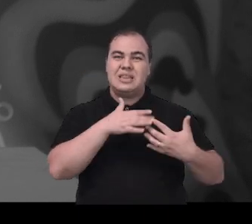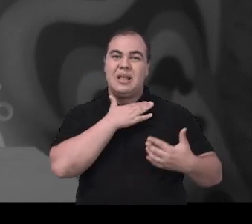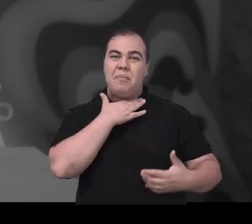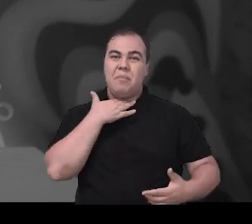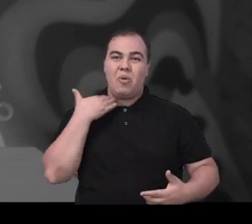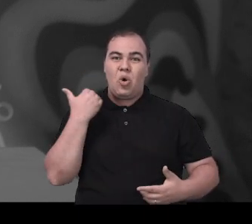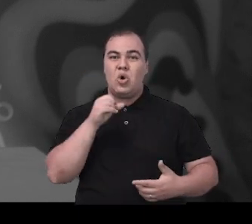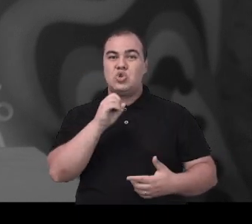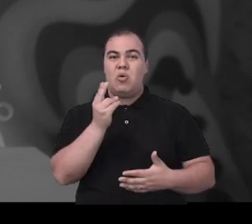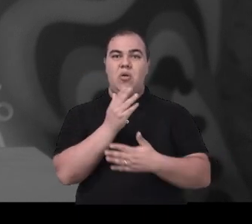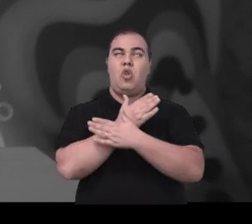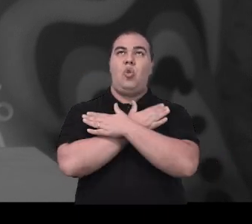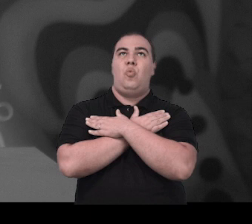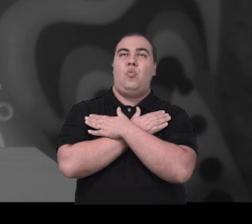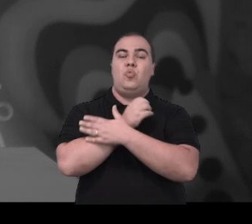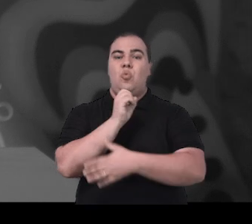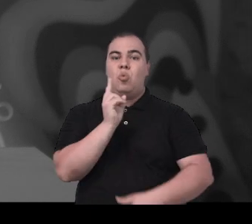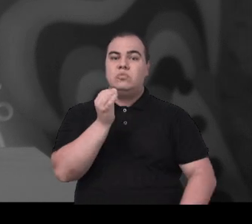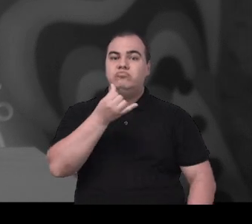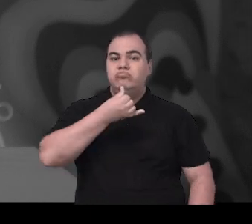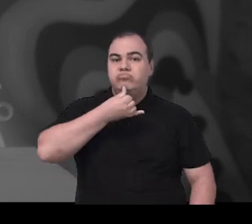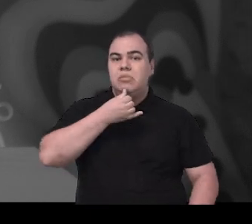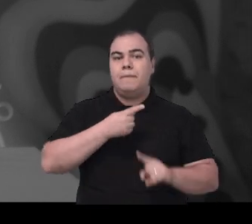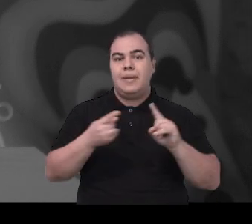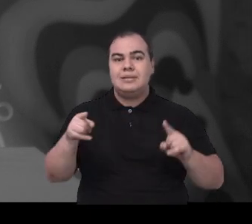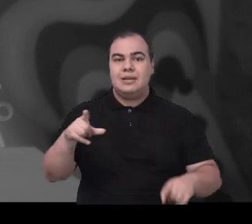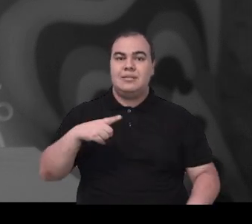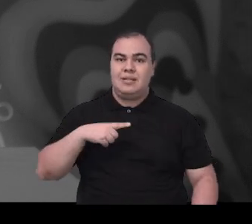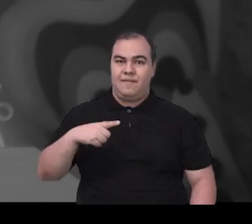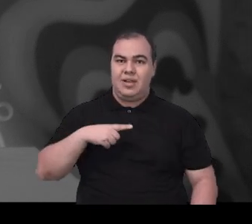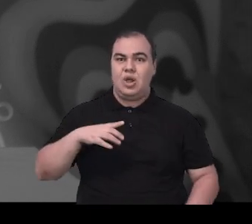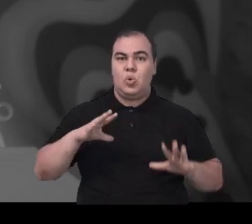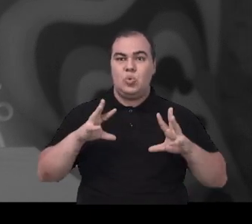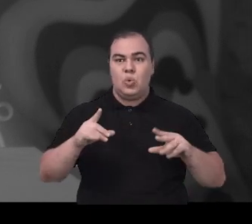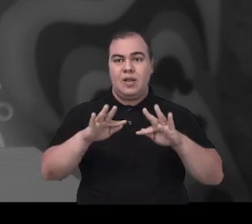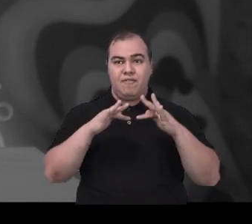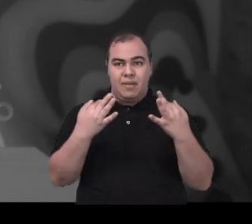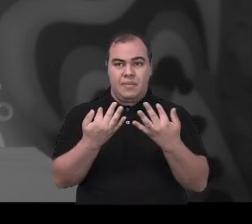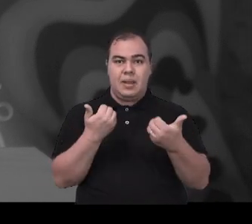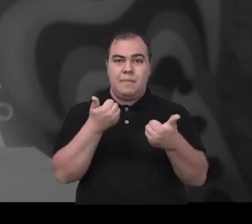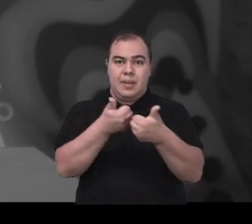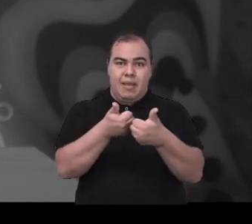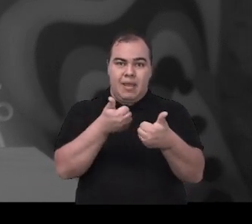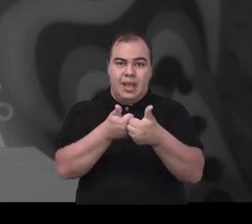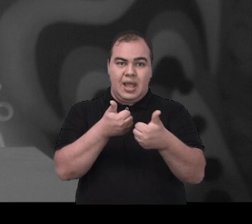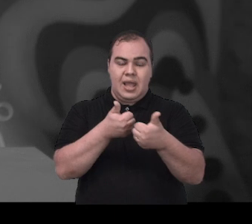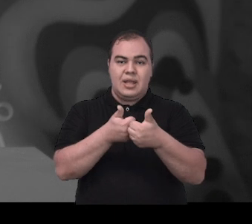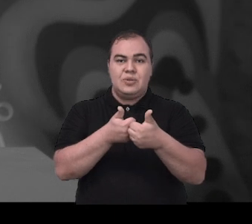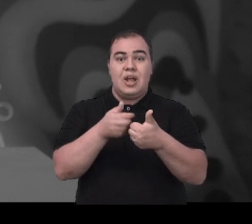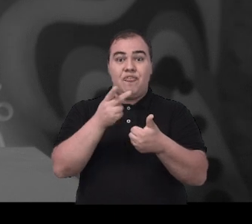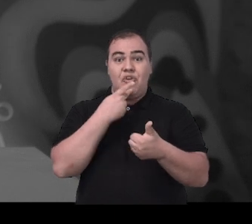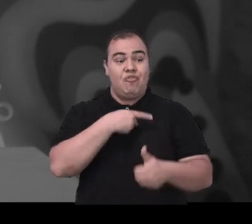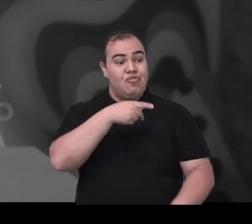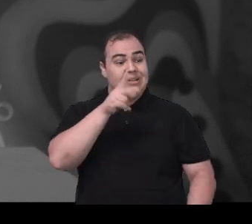na morte um grande luto, uma grande tristeza, e no caso, quando ele estava ali no leito de morte com toda a família ao redor e